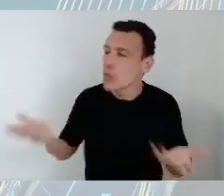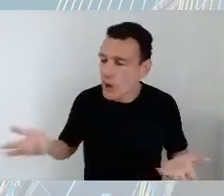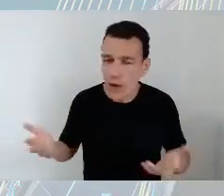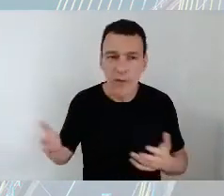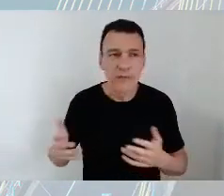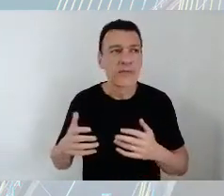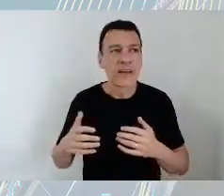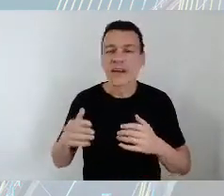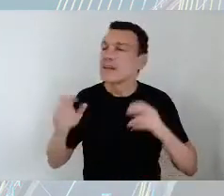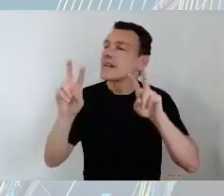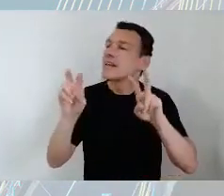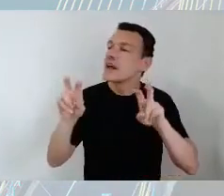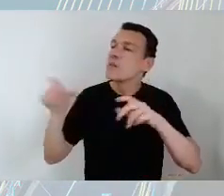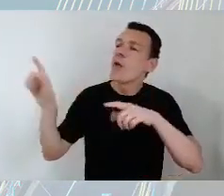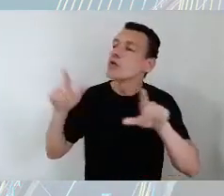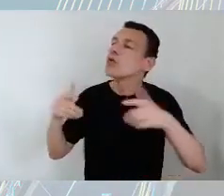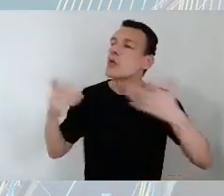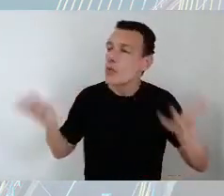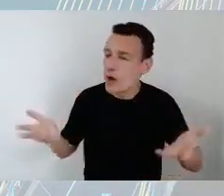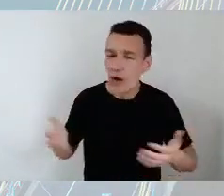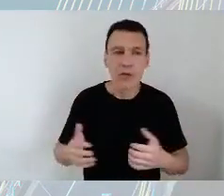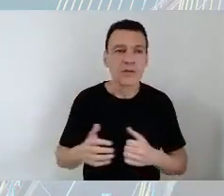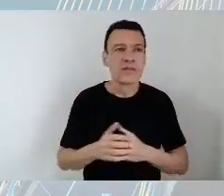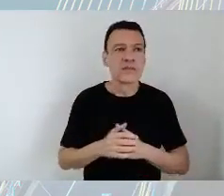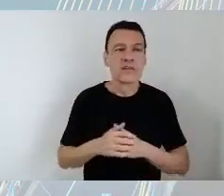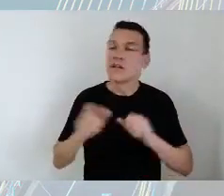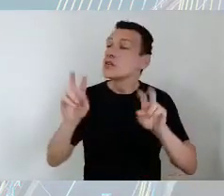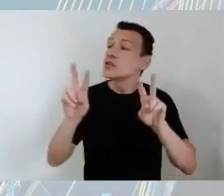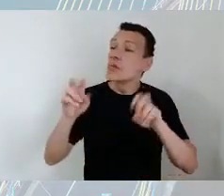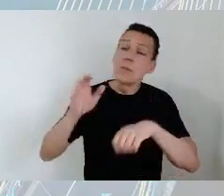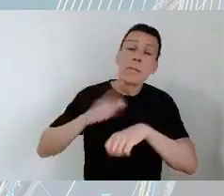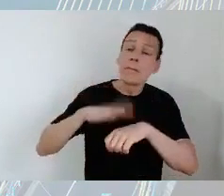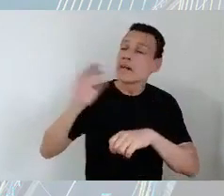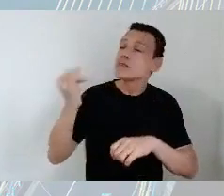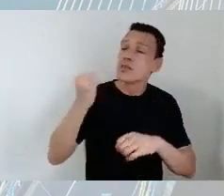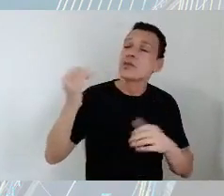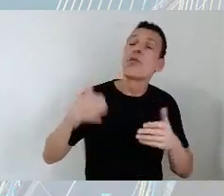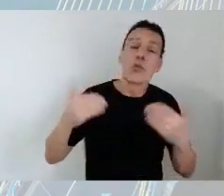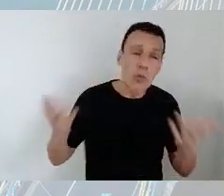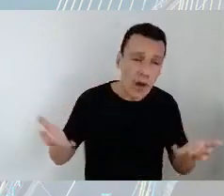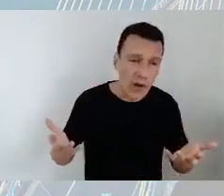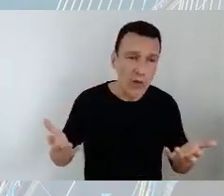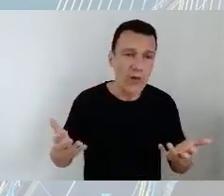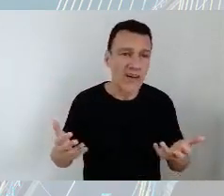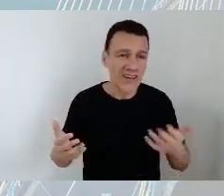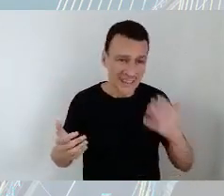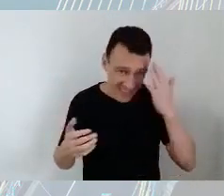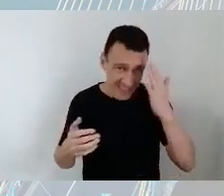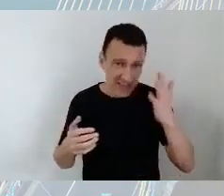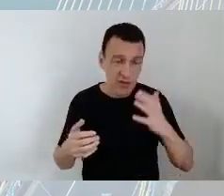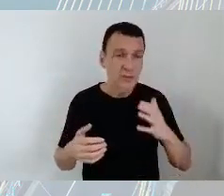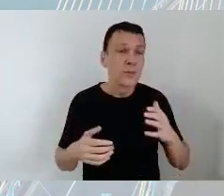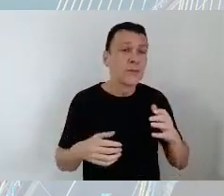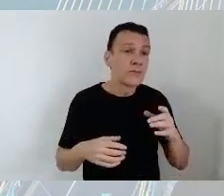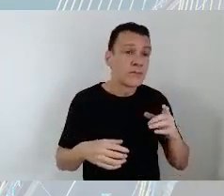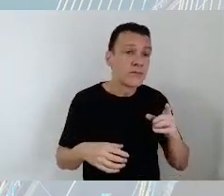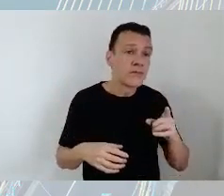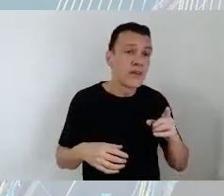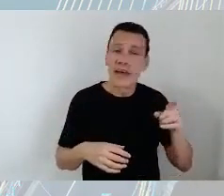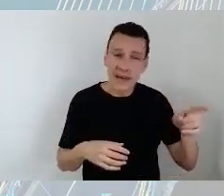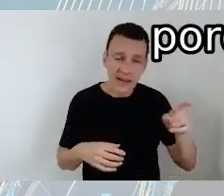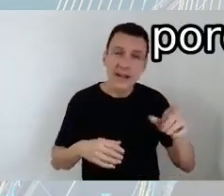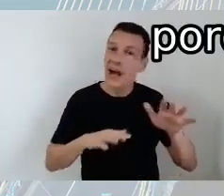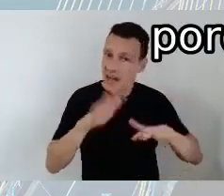abordados. Quais tópicos são mais relevantes ou menos relevantes. Essa resposta ele responde, inclusive, do tipo, eu não consigo categorizar